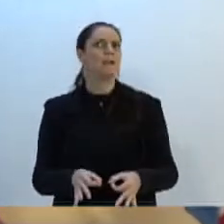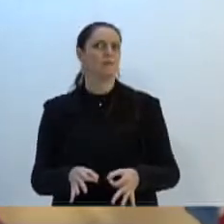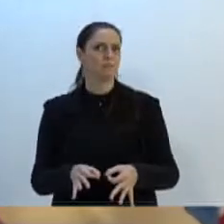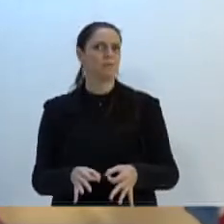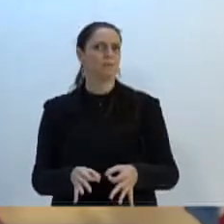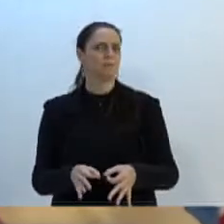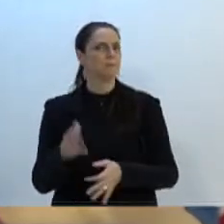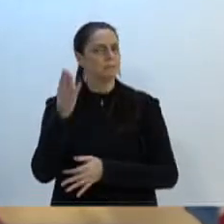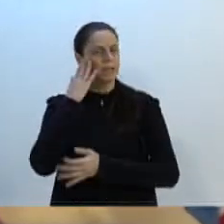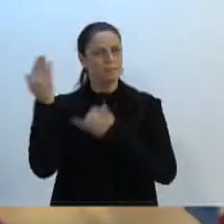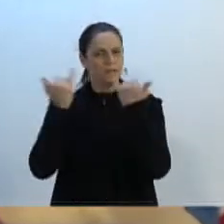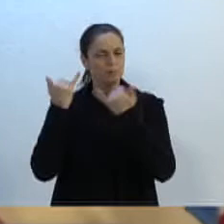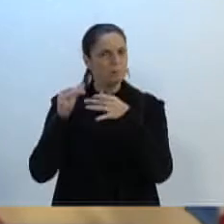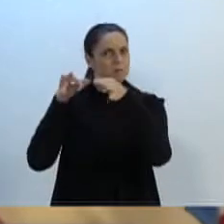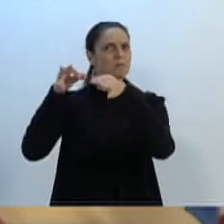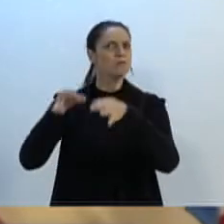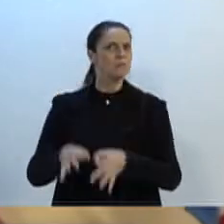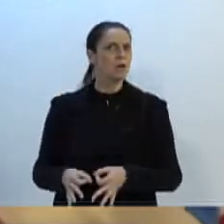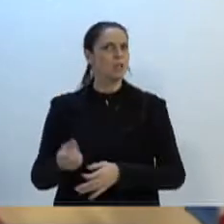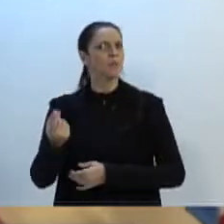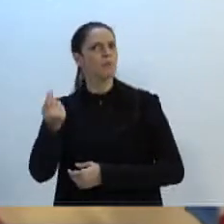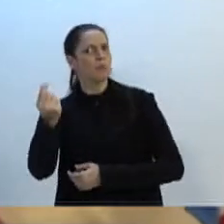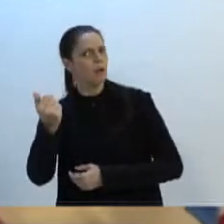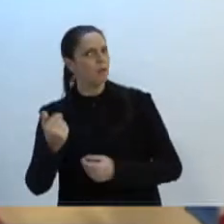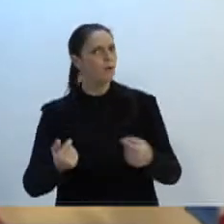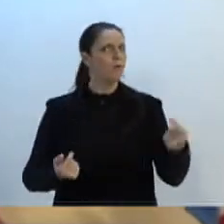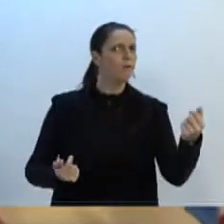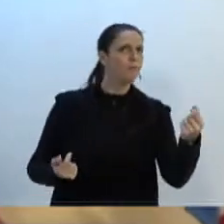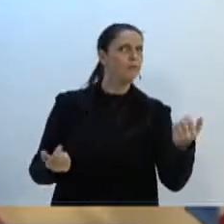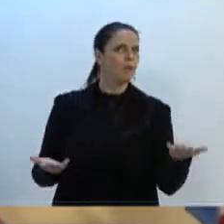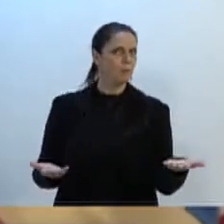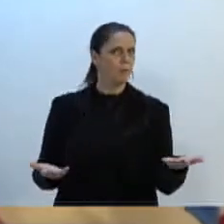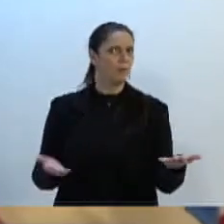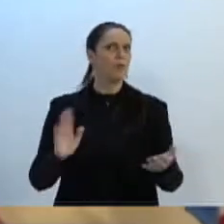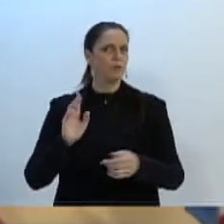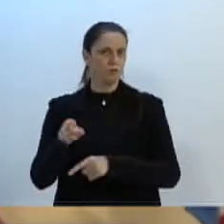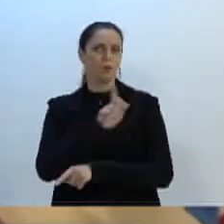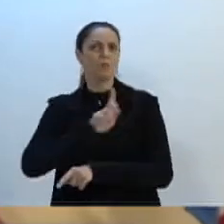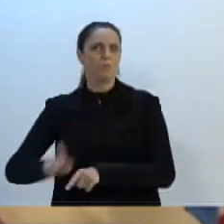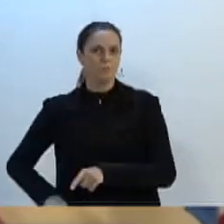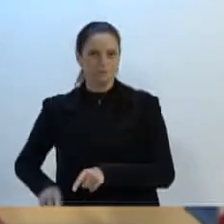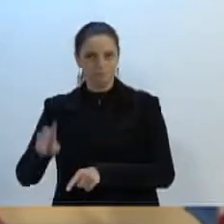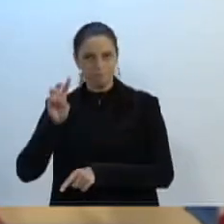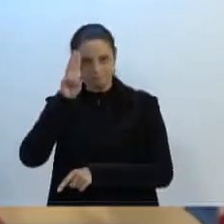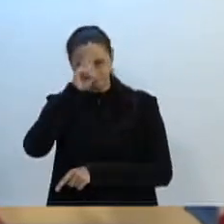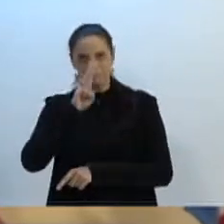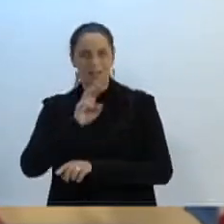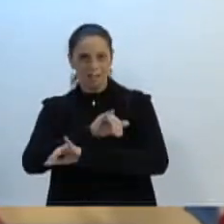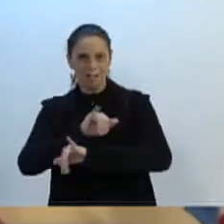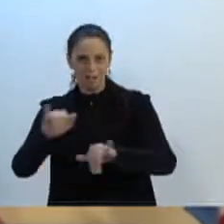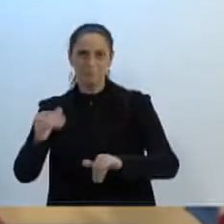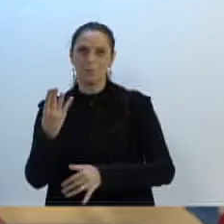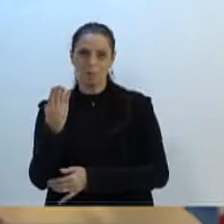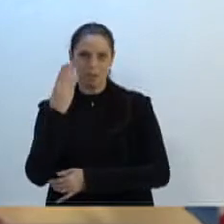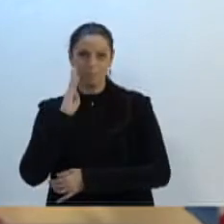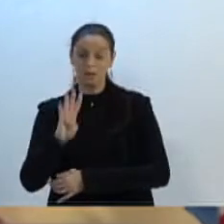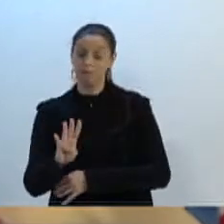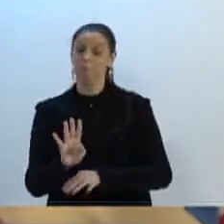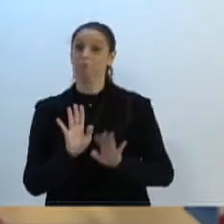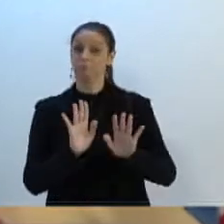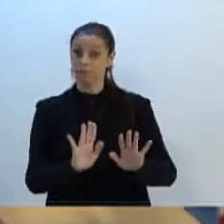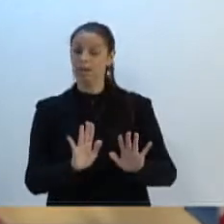as informações corretas desses valores que foram entregues pelo governador aqui nessa sua vinda, e que a gente tenha,